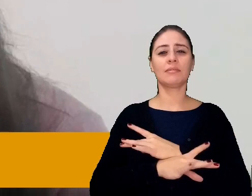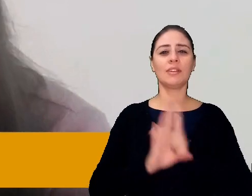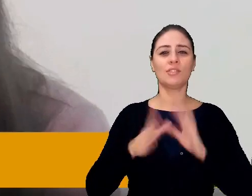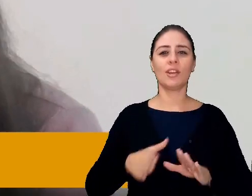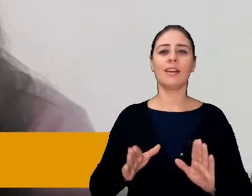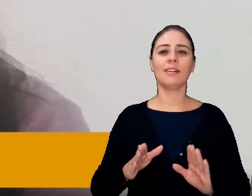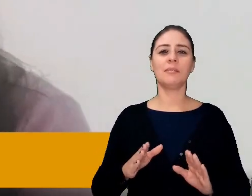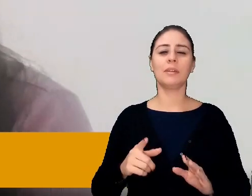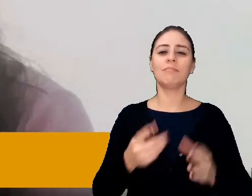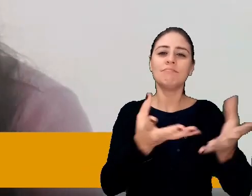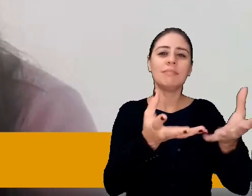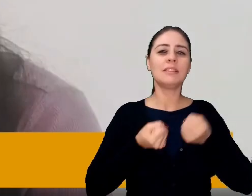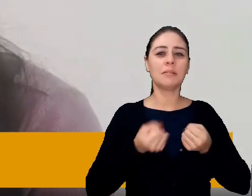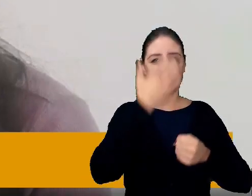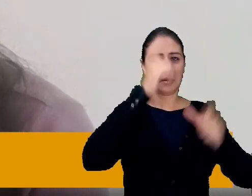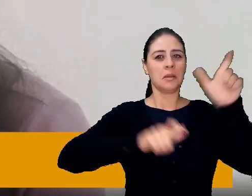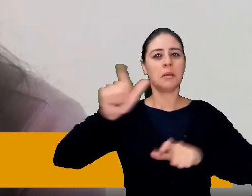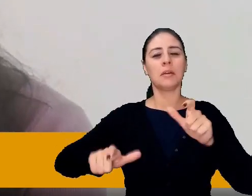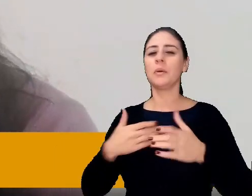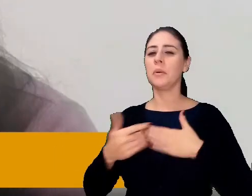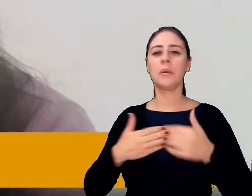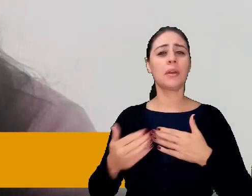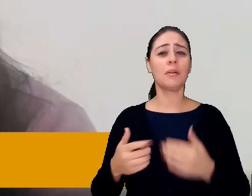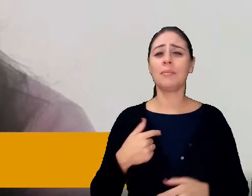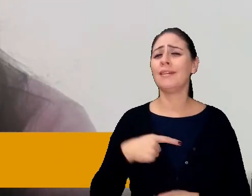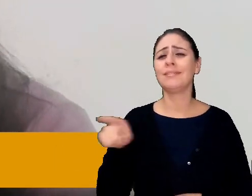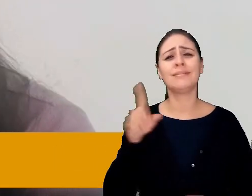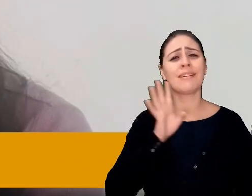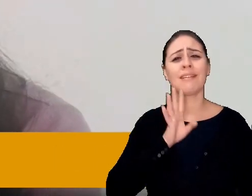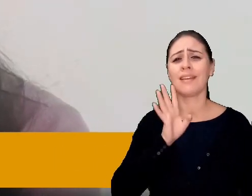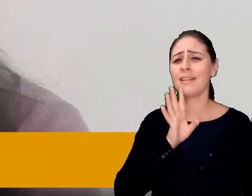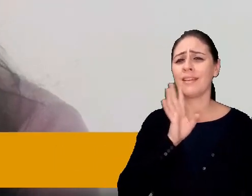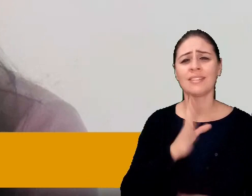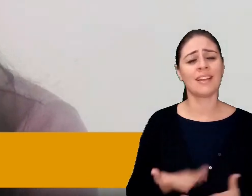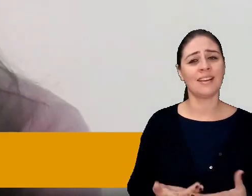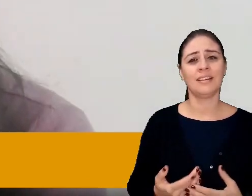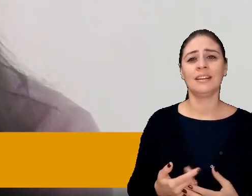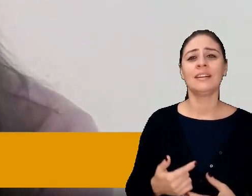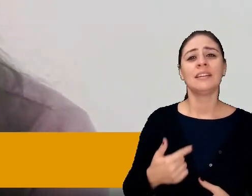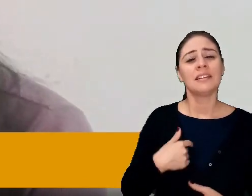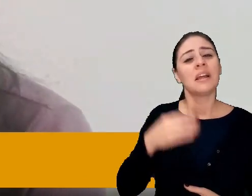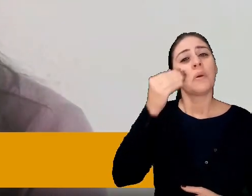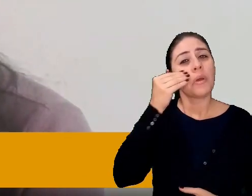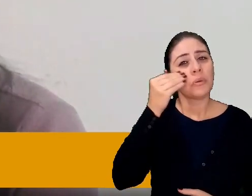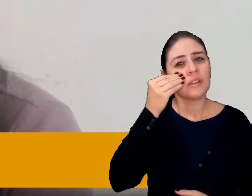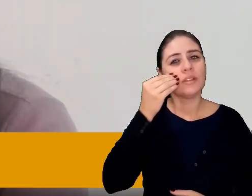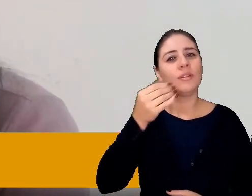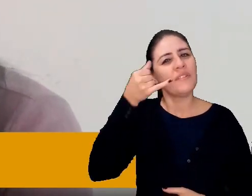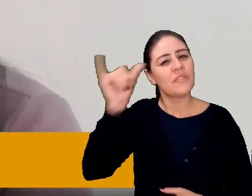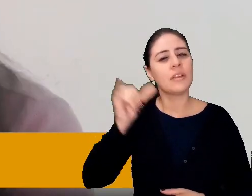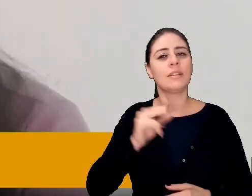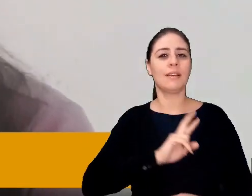aquela pessoa que te recebe bem querida, assim. Então, eu tento não ligar, assim, com a religião que eu gosto, que eu